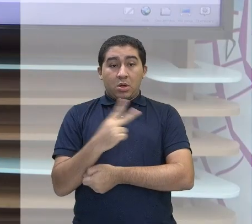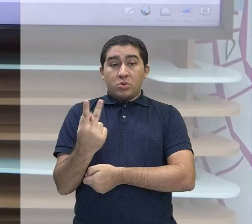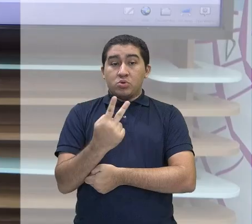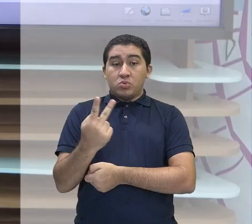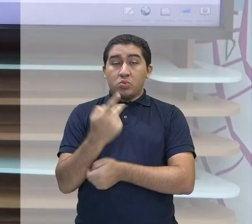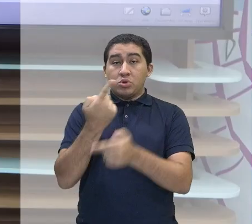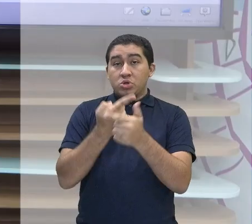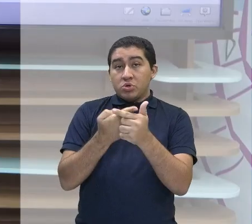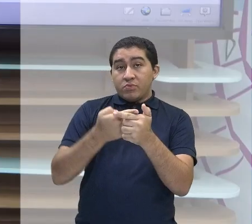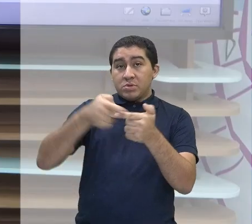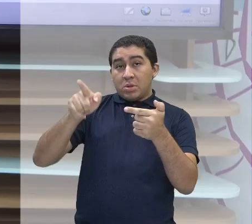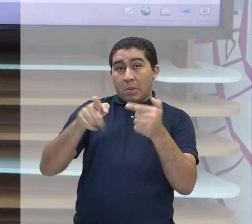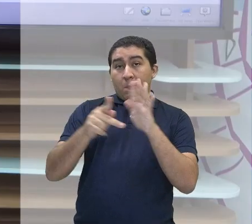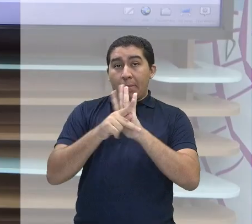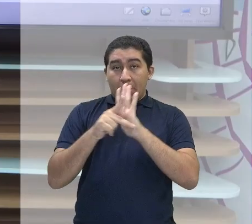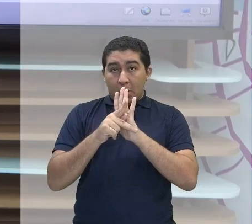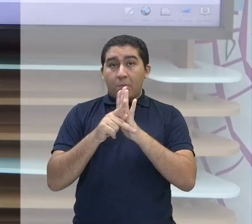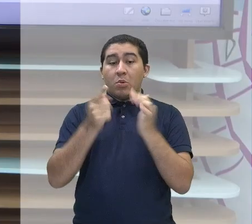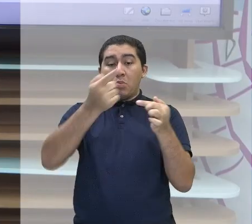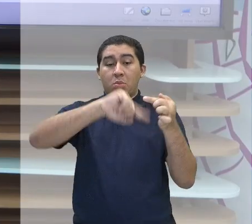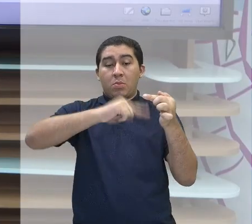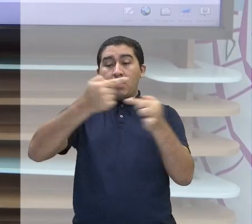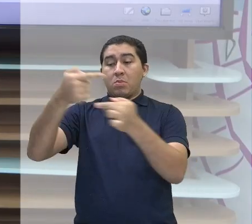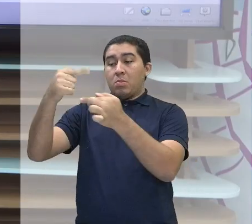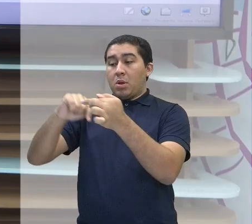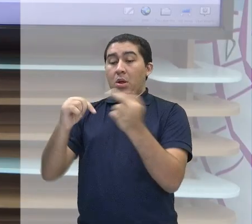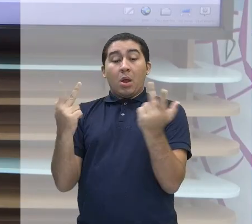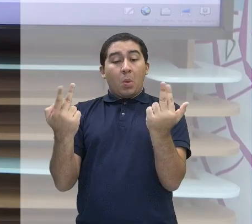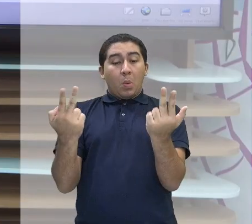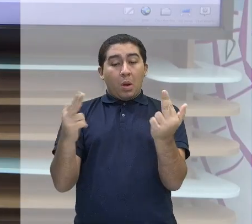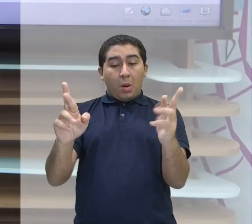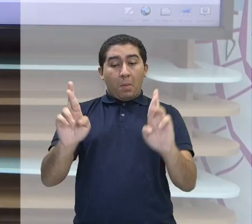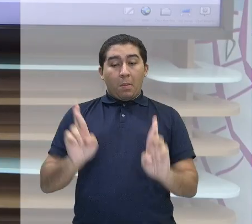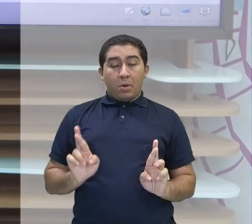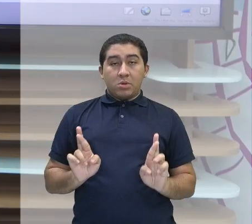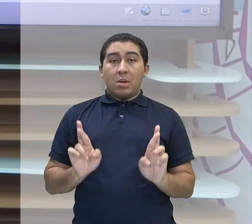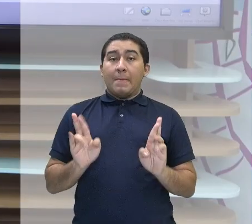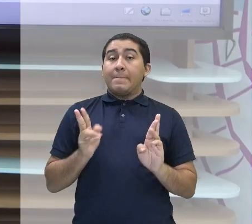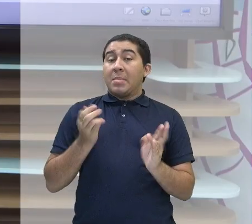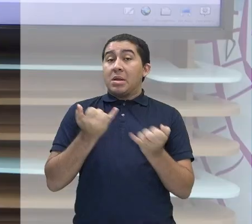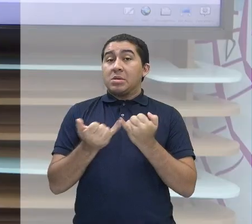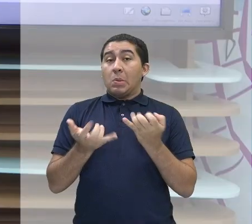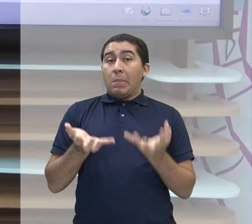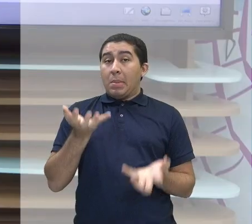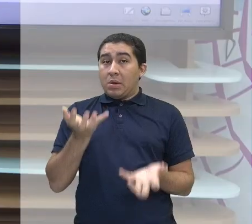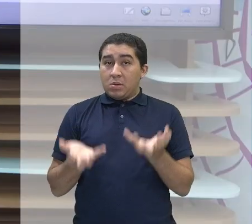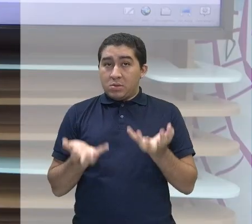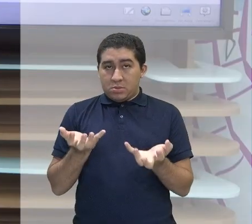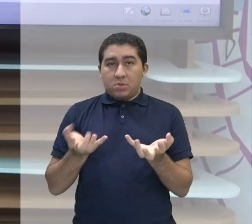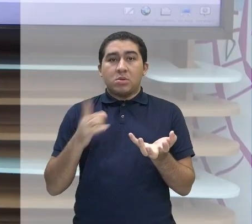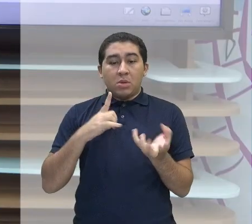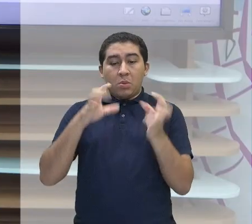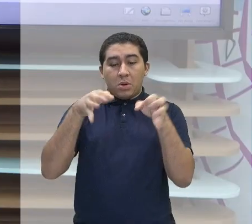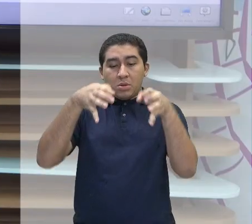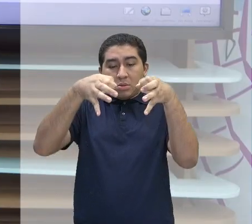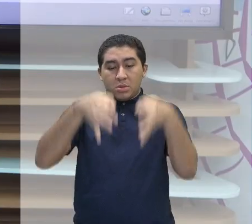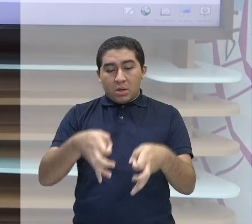duas razões e as razões são iguais, é como se eu tivesse uma balança, né? Os valores